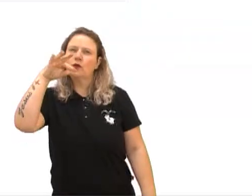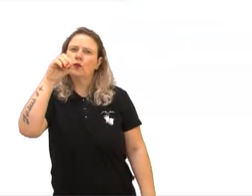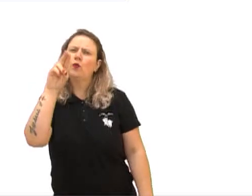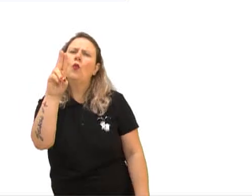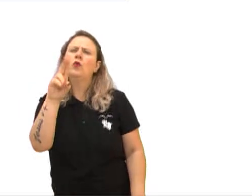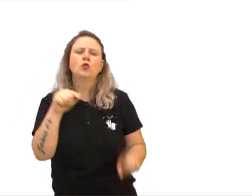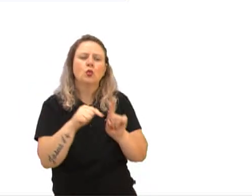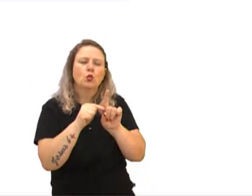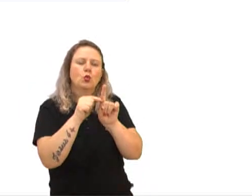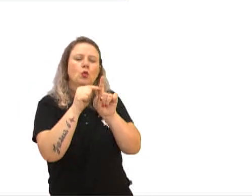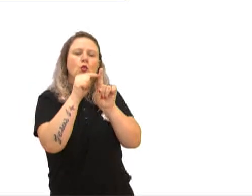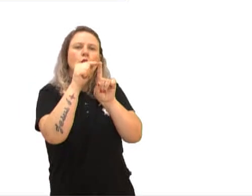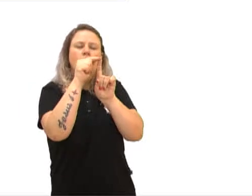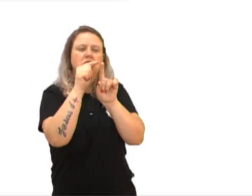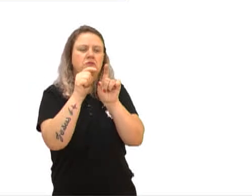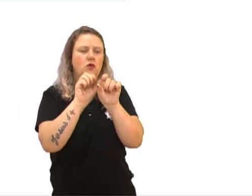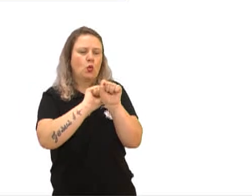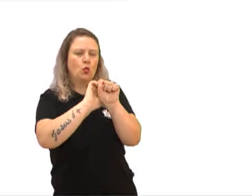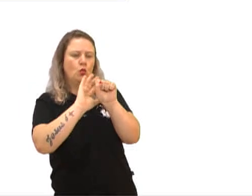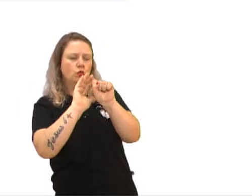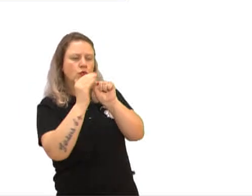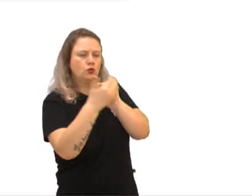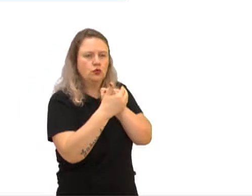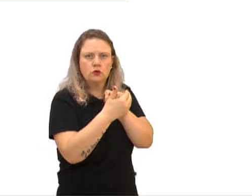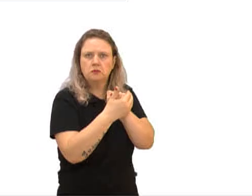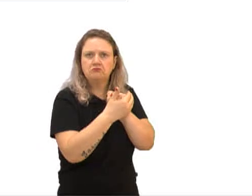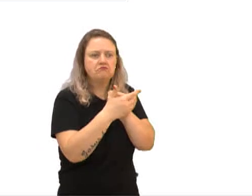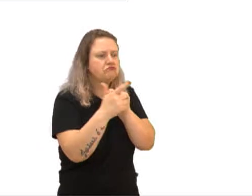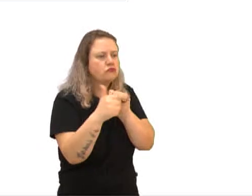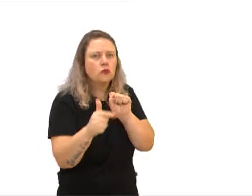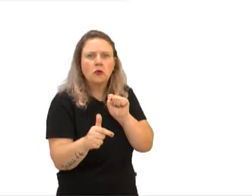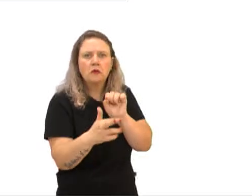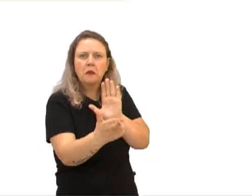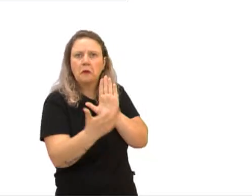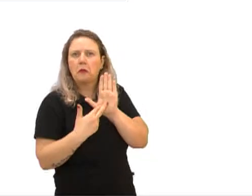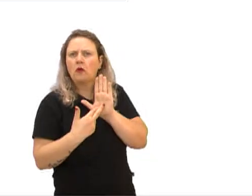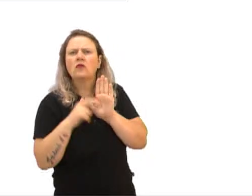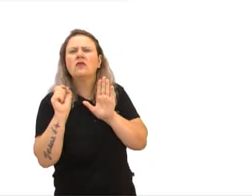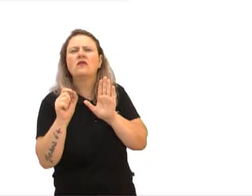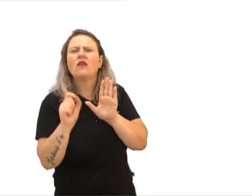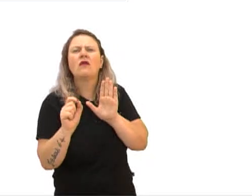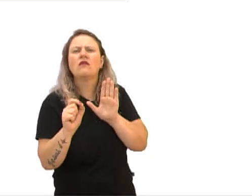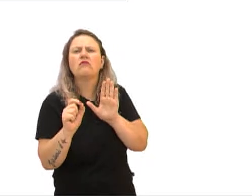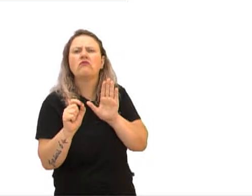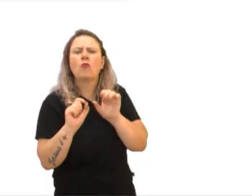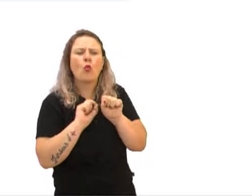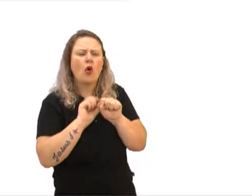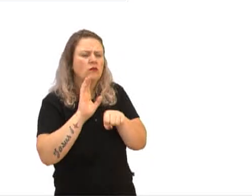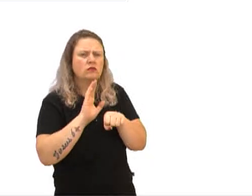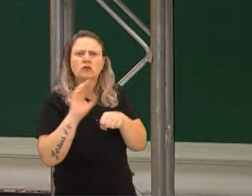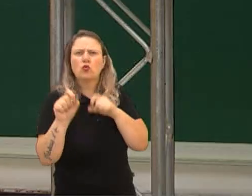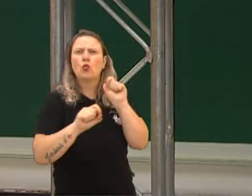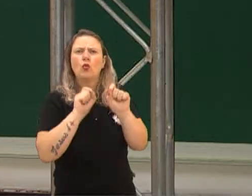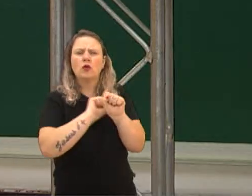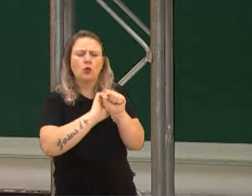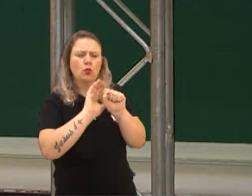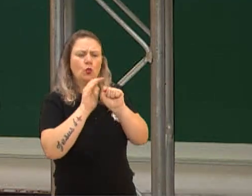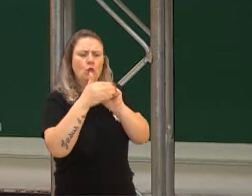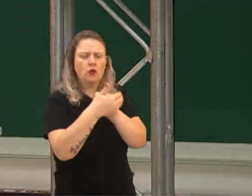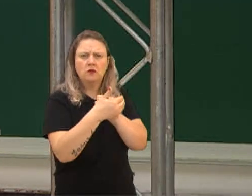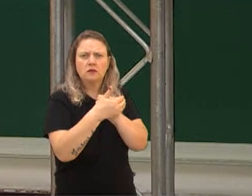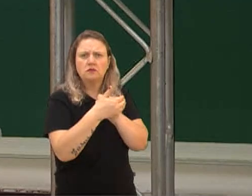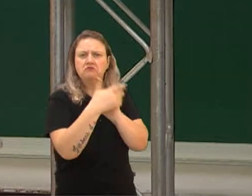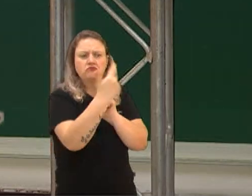sujeito inexistente, né? Não tem como eu ter uma resposta para a pergunta quem esquentou um pouco agora, né? Então, o sujeito